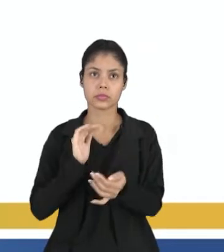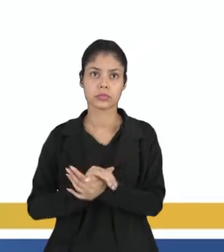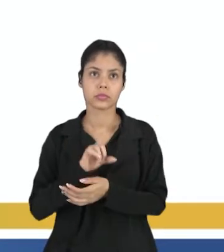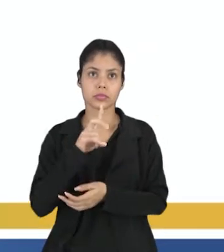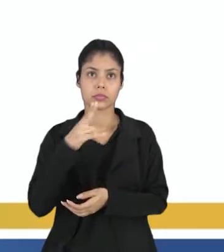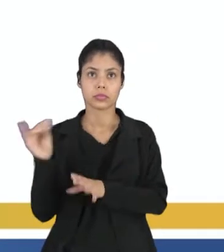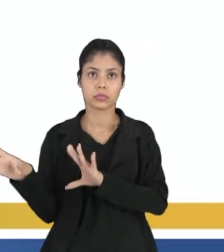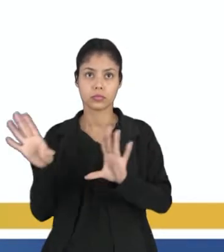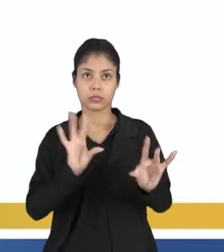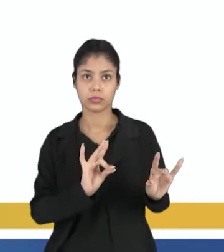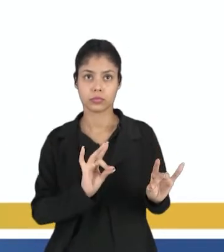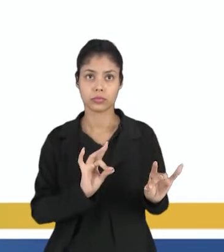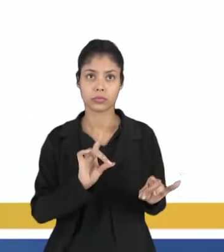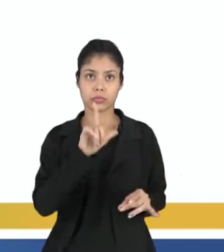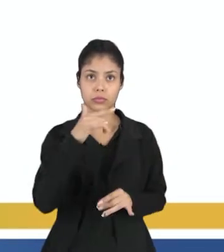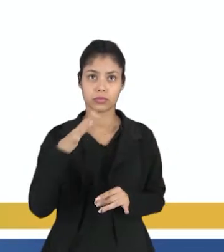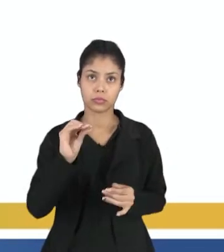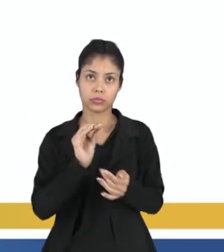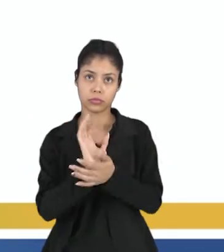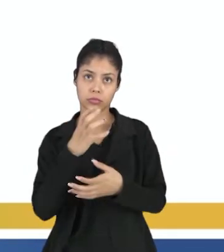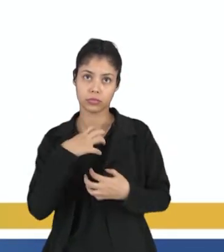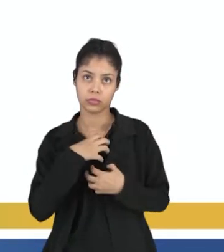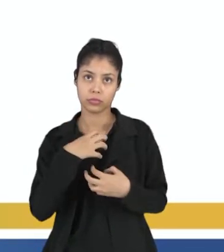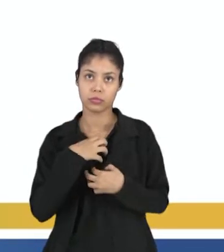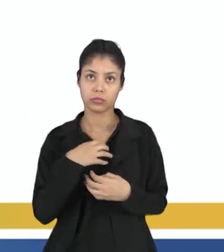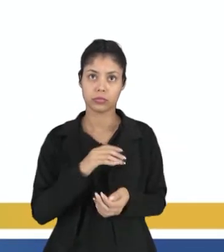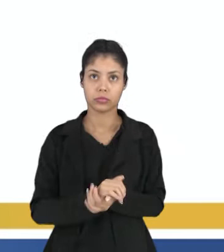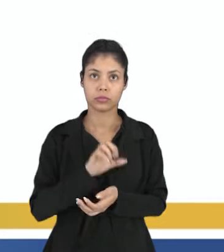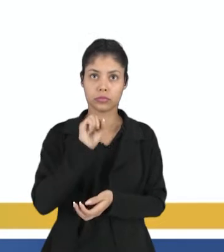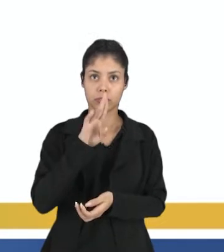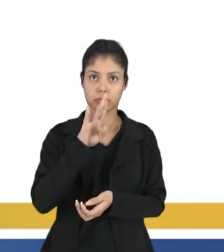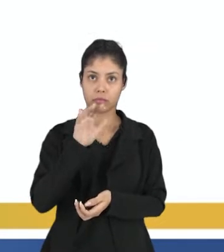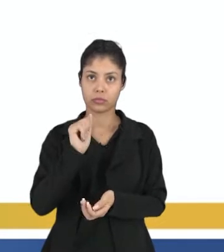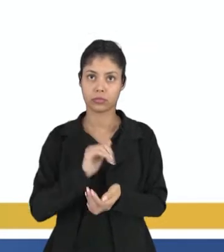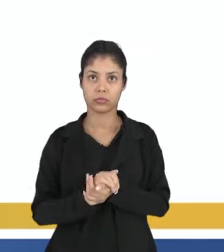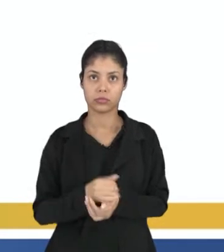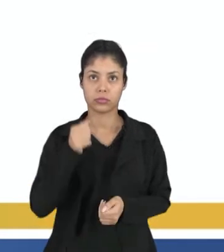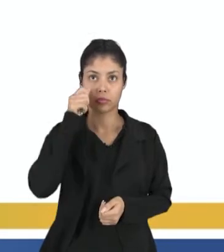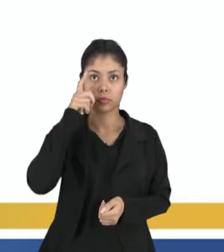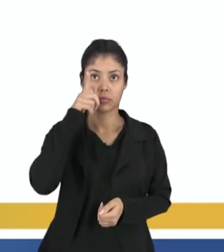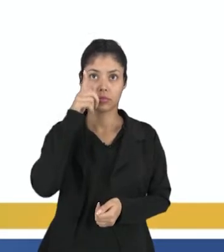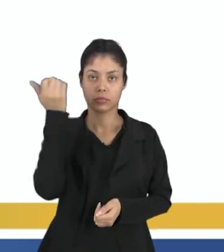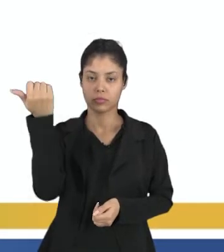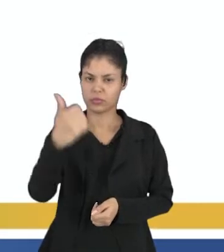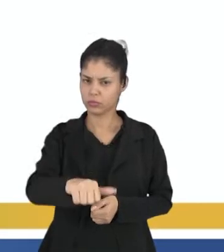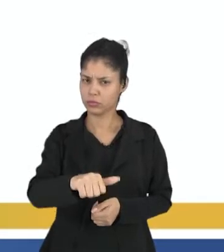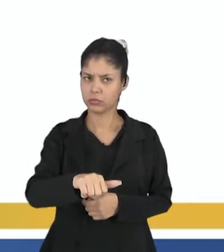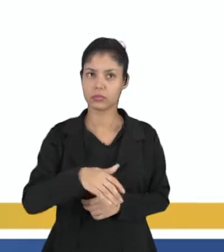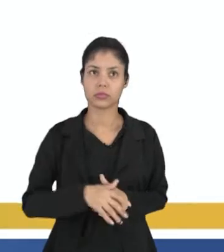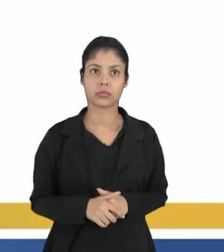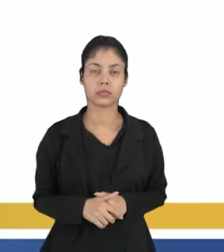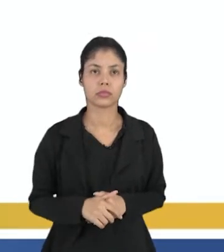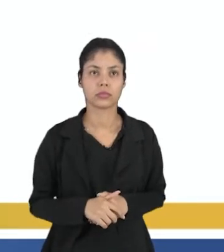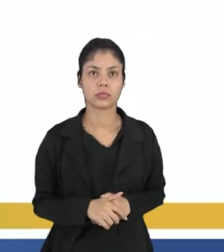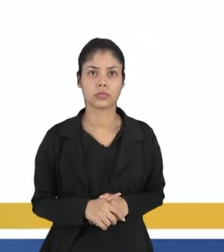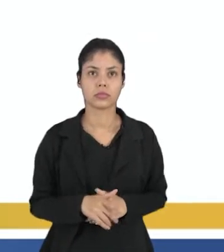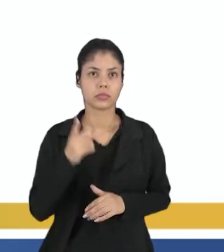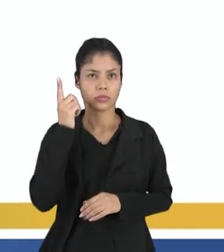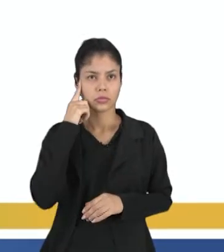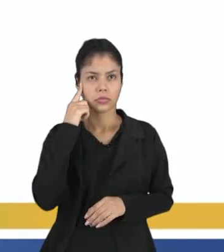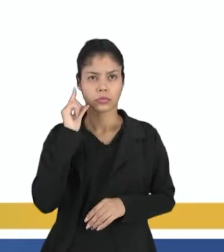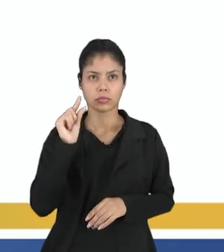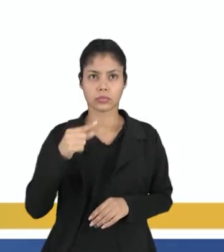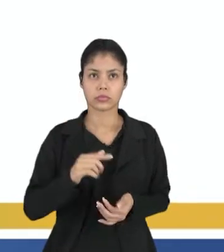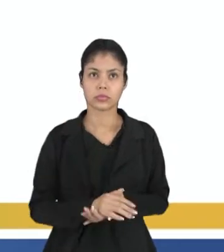nos leva ao lixo no sentido de que soberba desperta em nós o pior? E aí, pensem